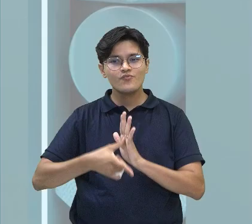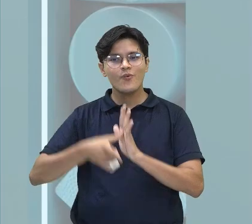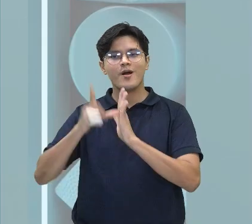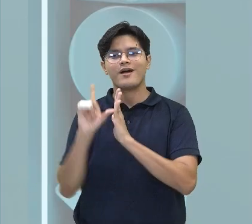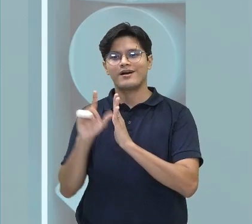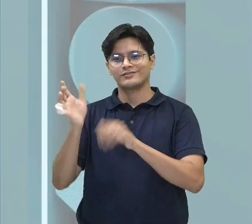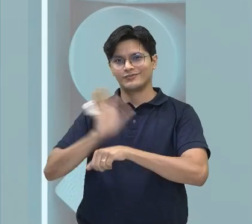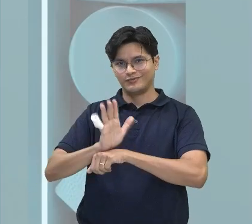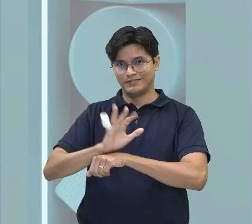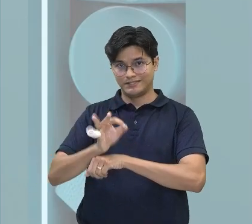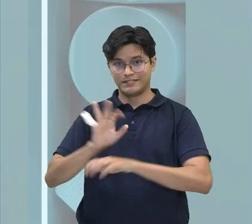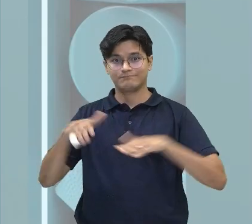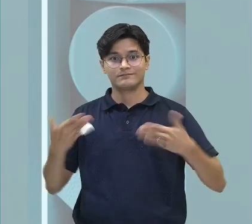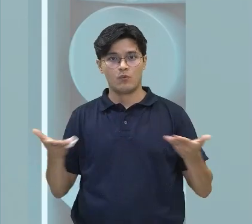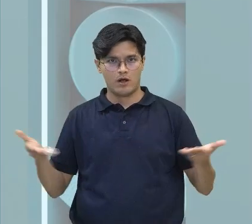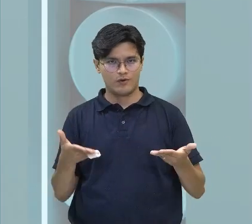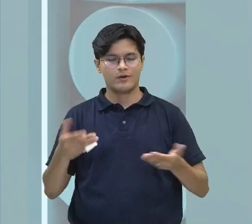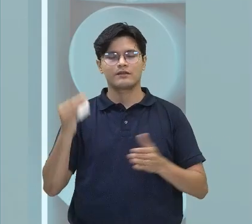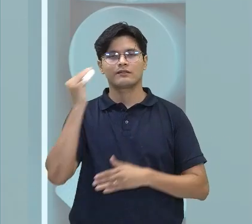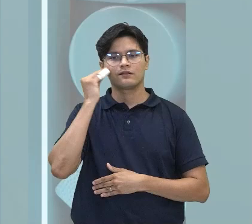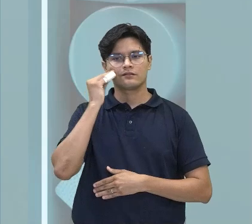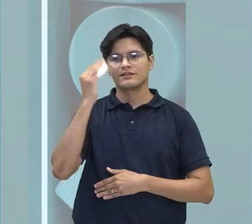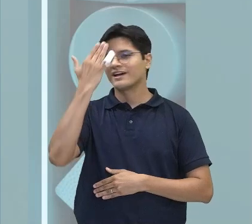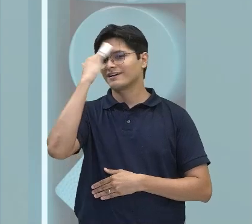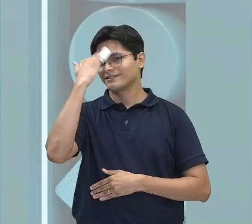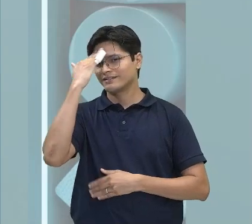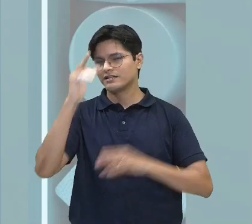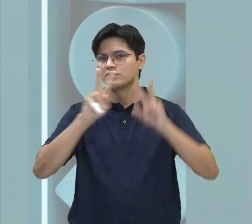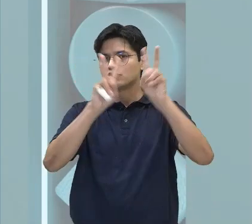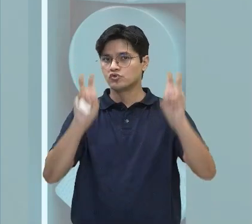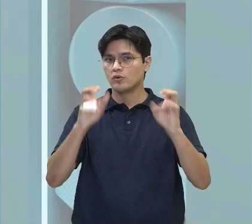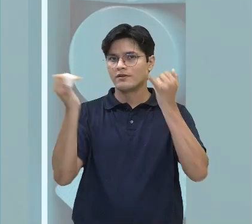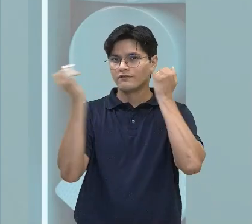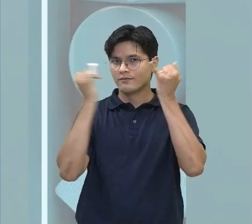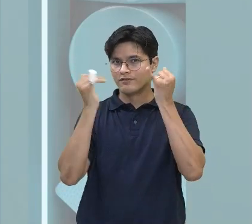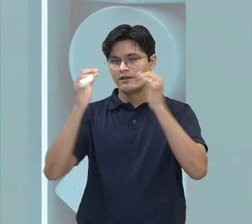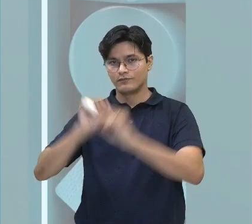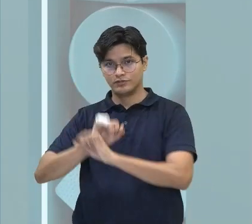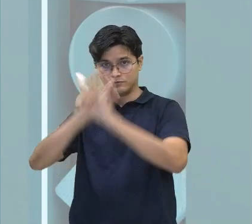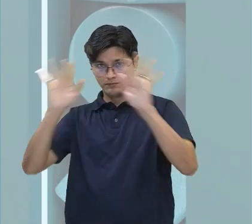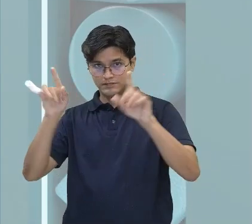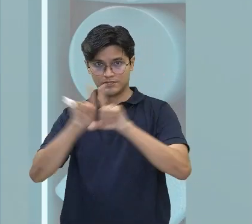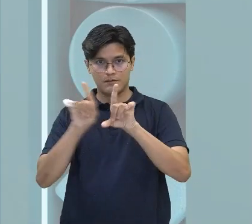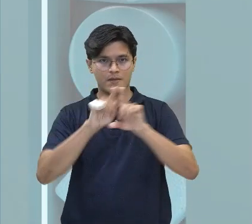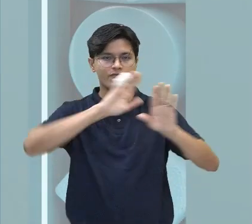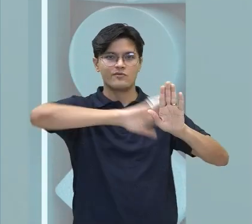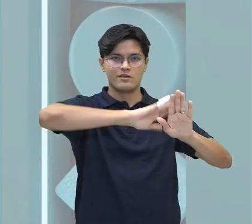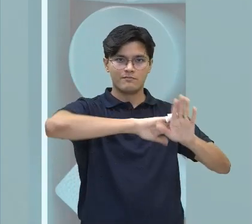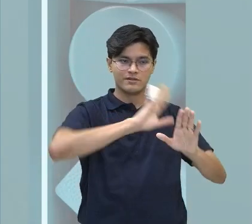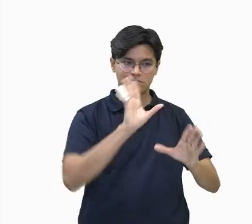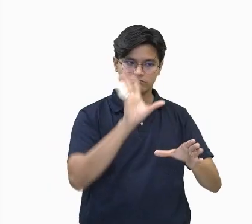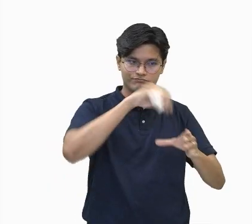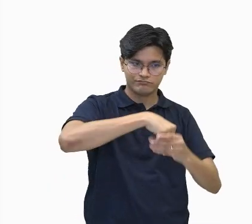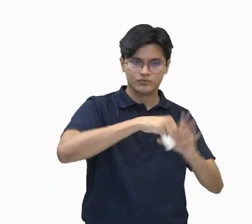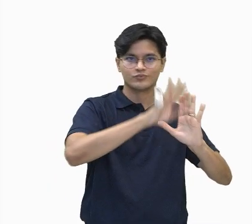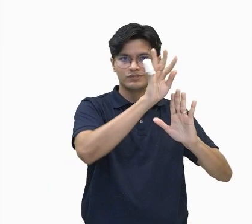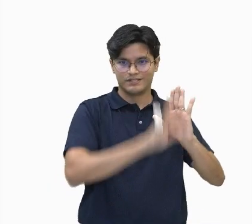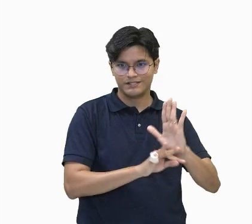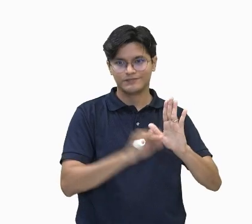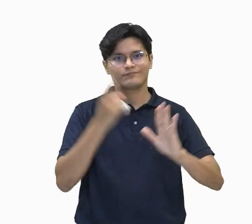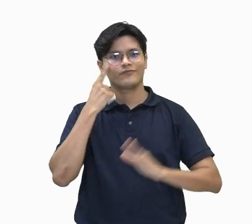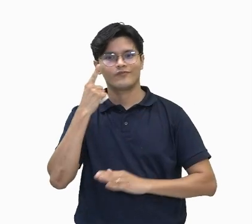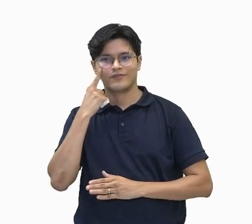lido. Então vamos tentar entender um pouquinho sobre informações implícitas e explícitas em um texto. Então vejam